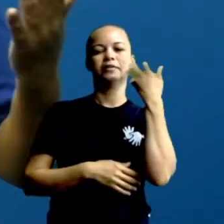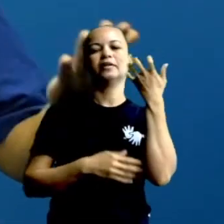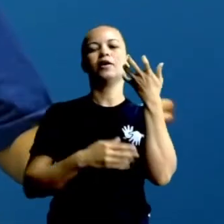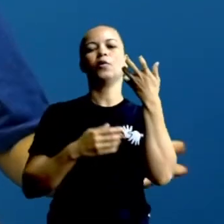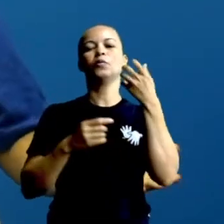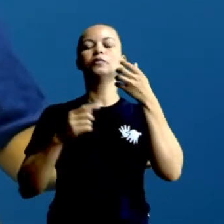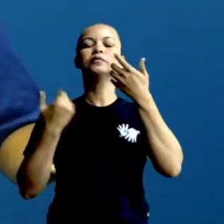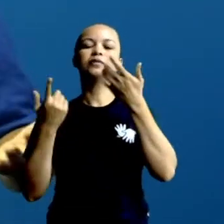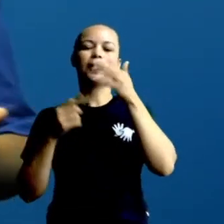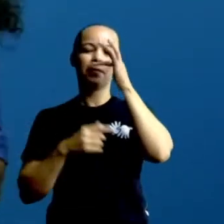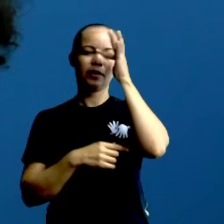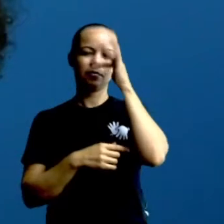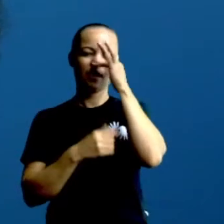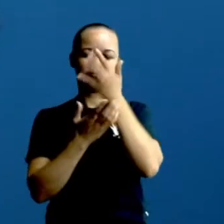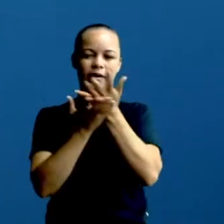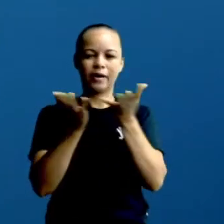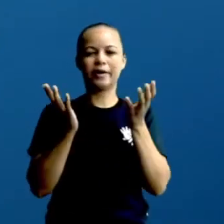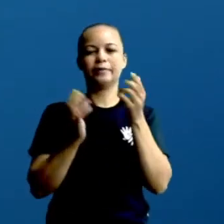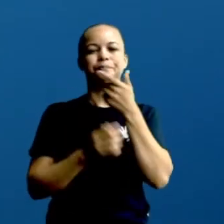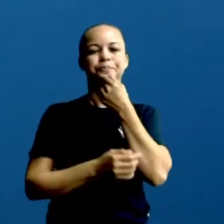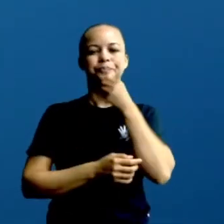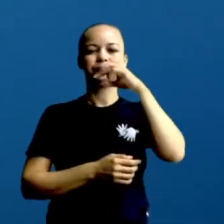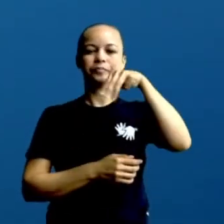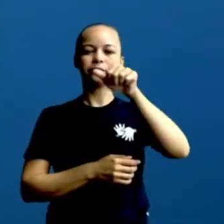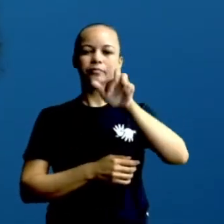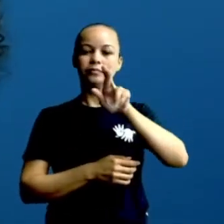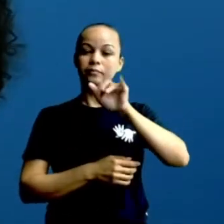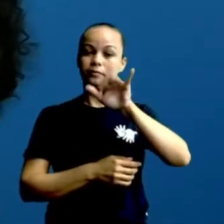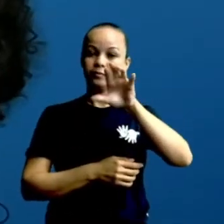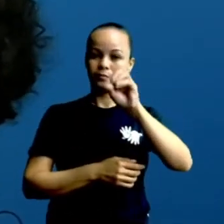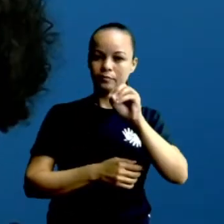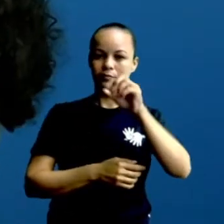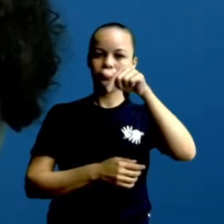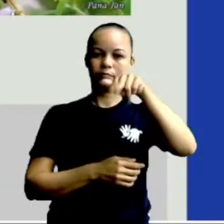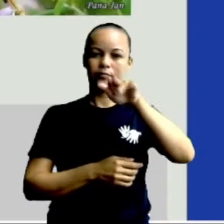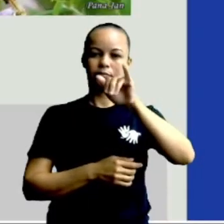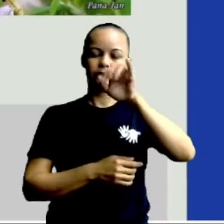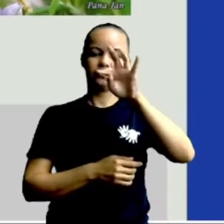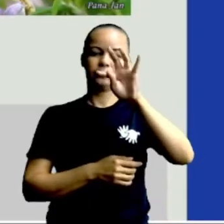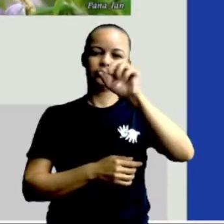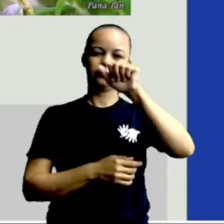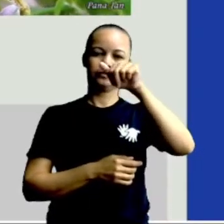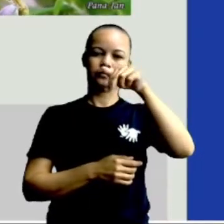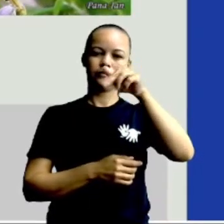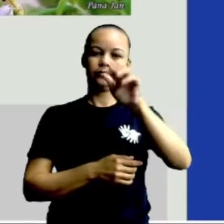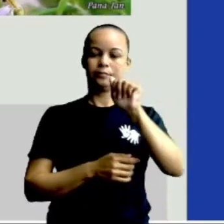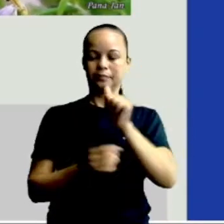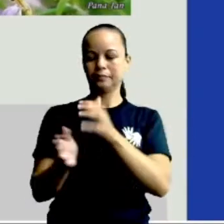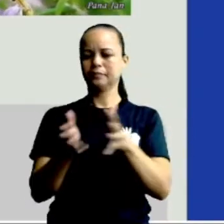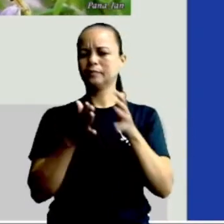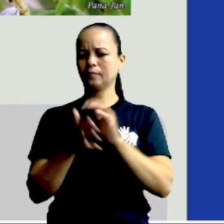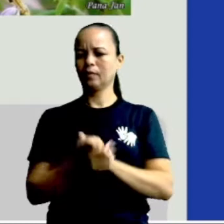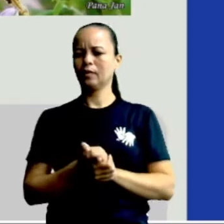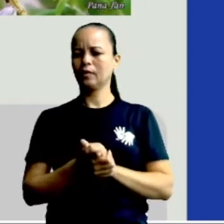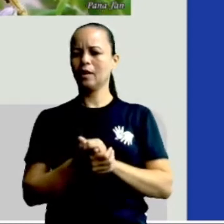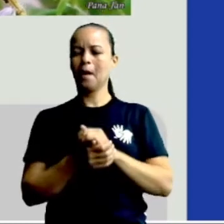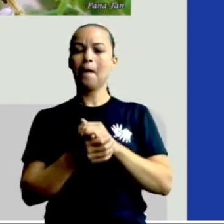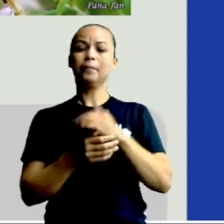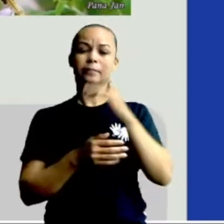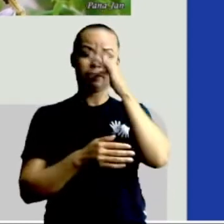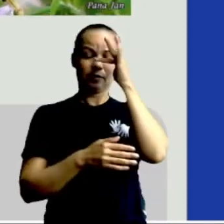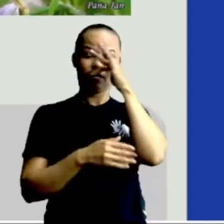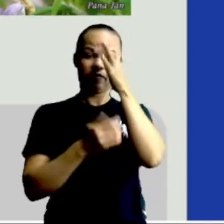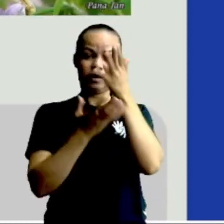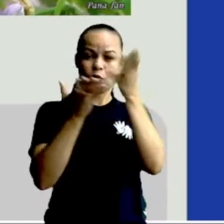Primavera, de Mário Quintana. Vamos lá. Primavera cruza o rio, cruza o sonho que tu